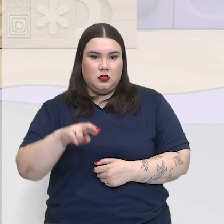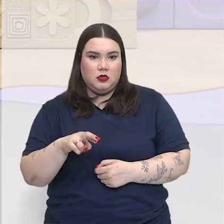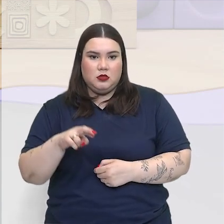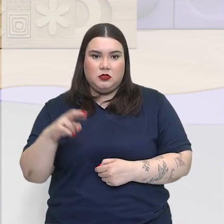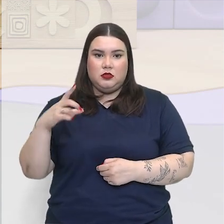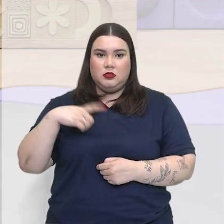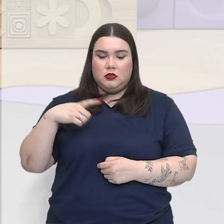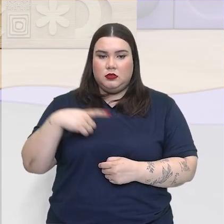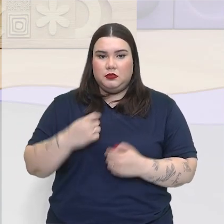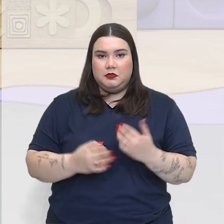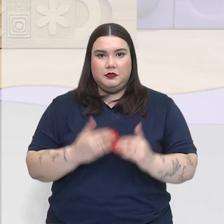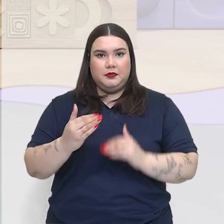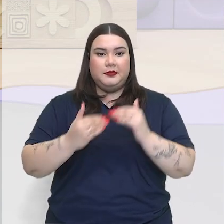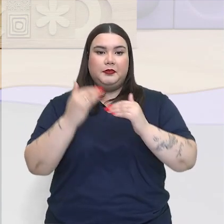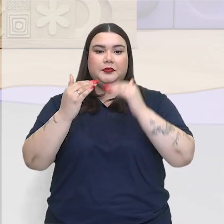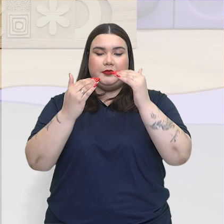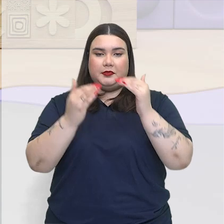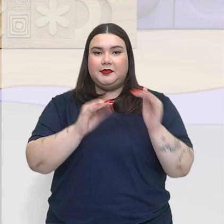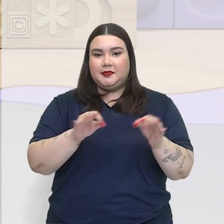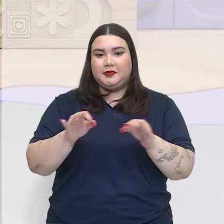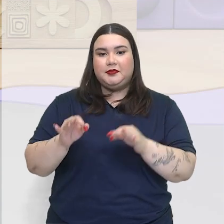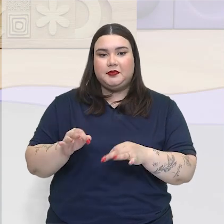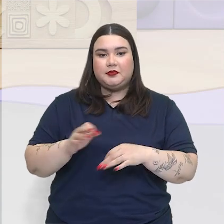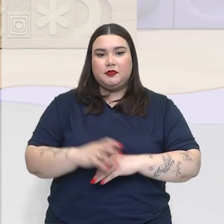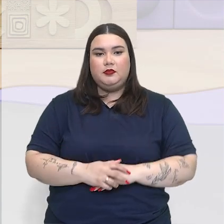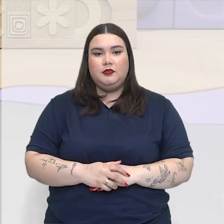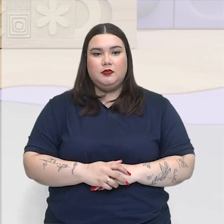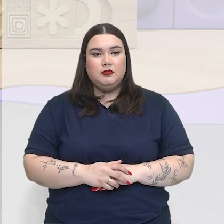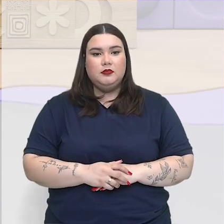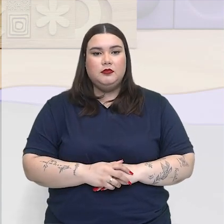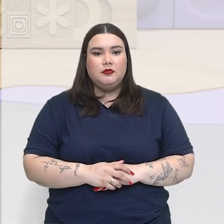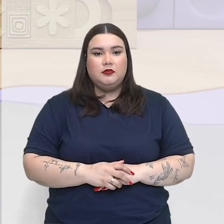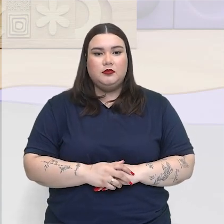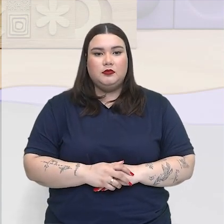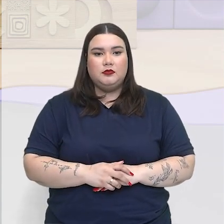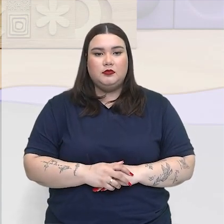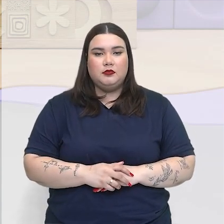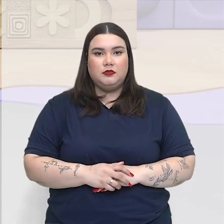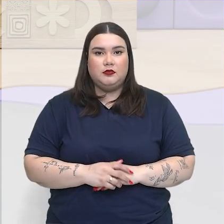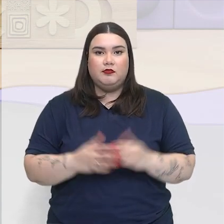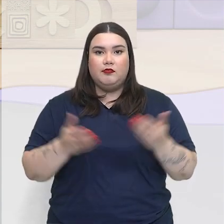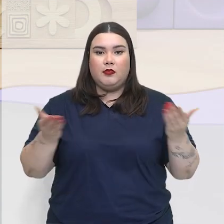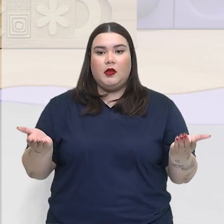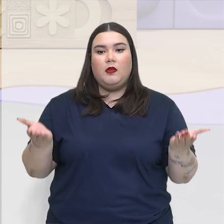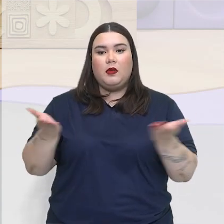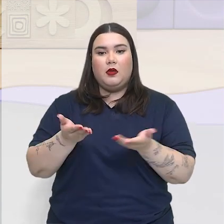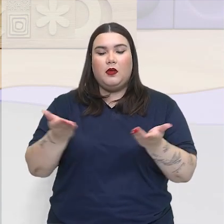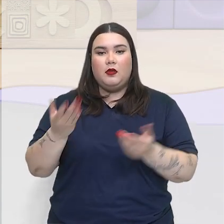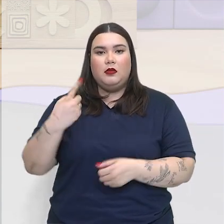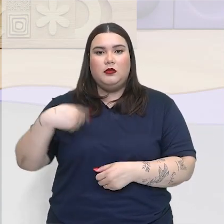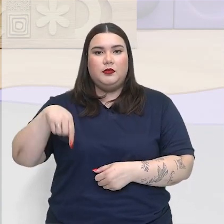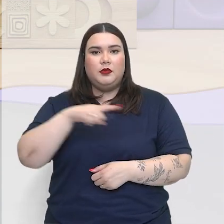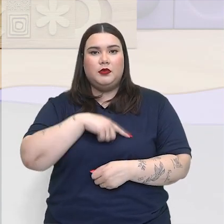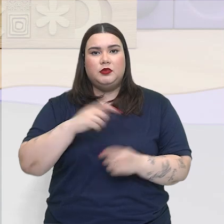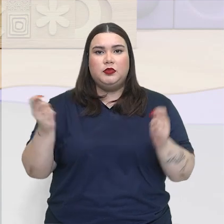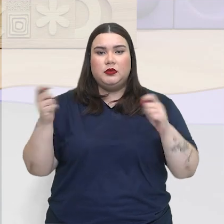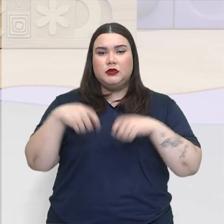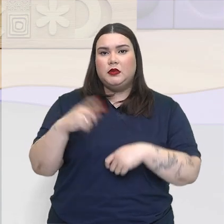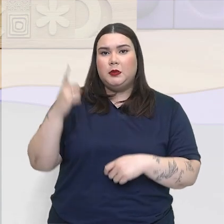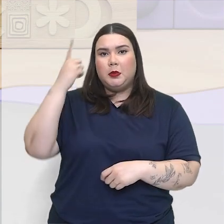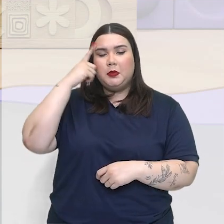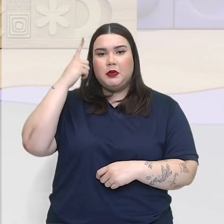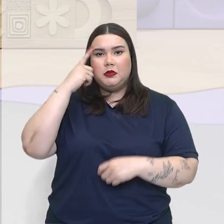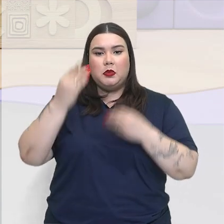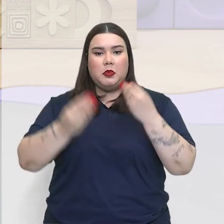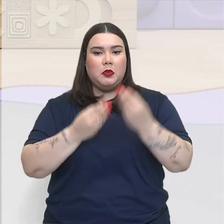que ela se desenvolve, né? E aqui eu quero te convidar para juntos e juntas pensarmos como é